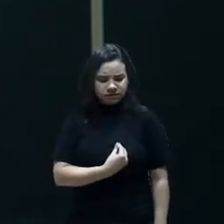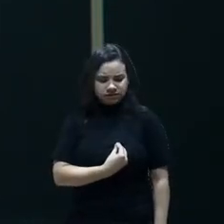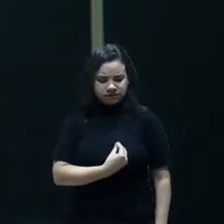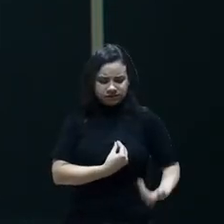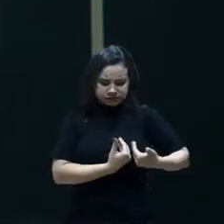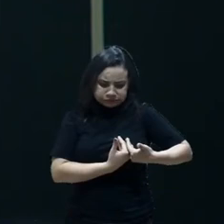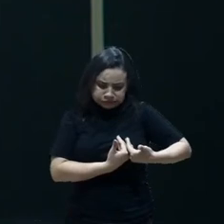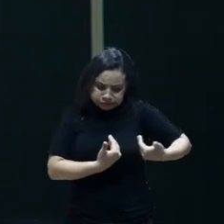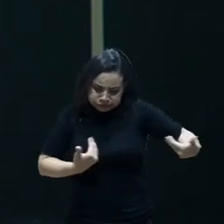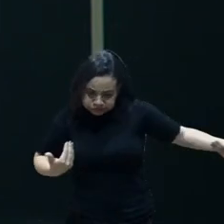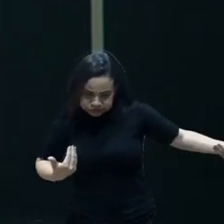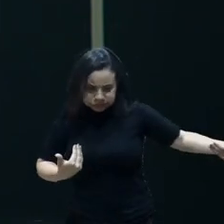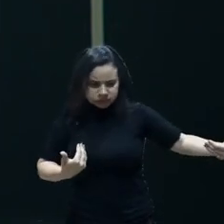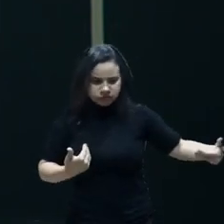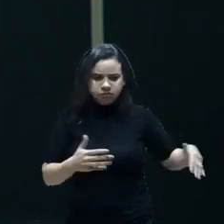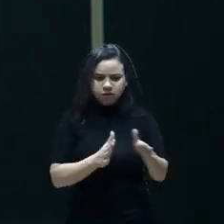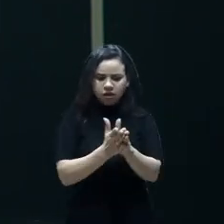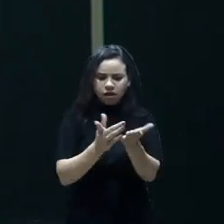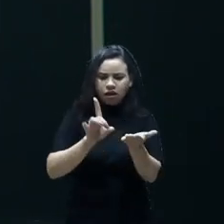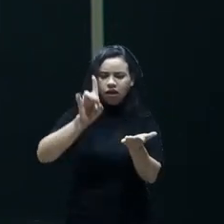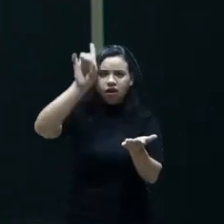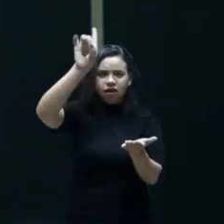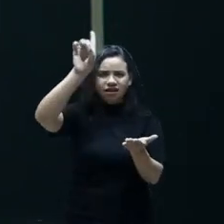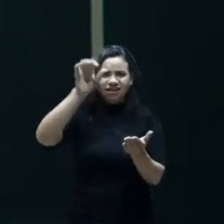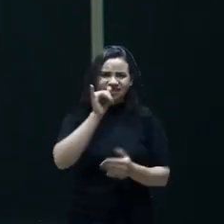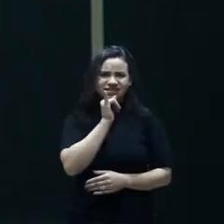Deus. Você vai ser raquítico